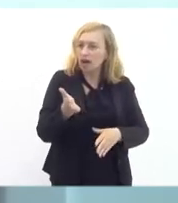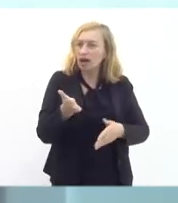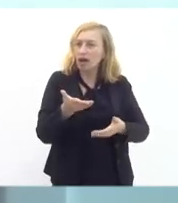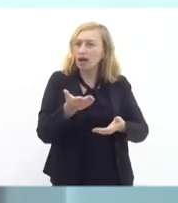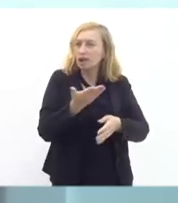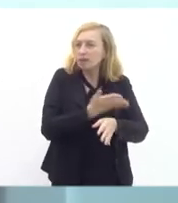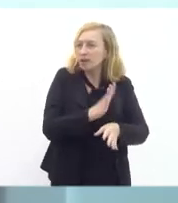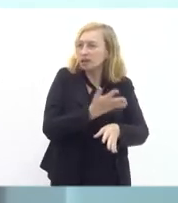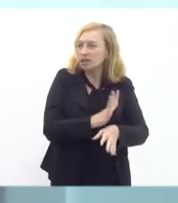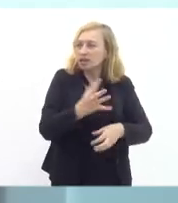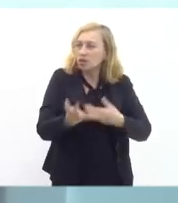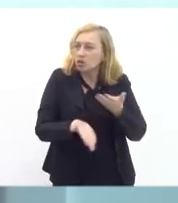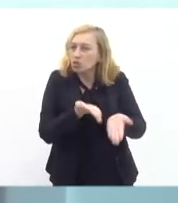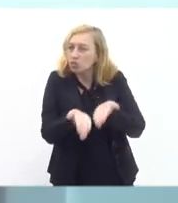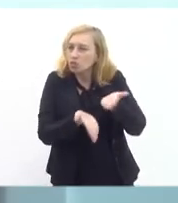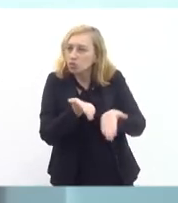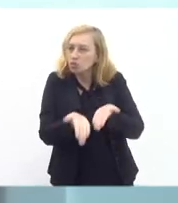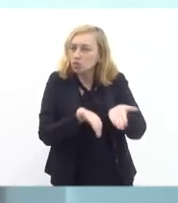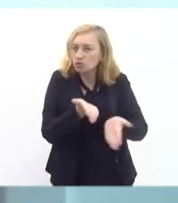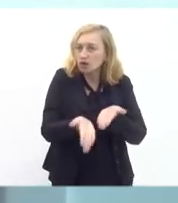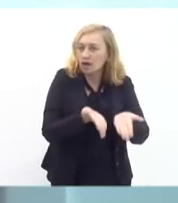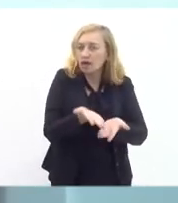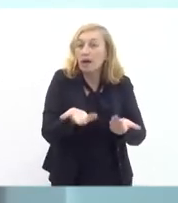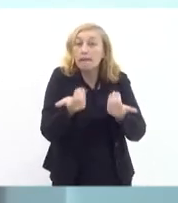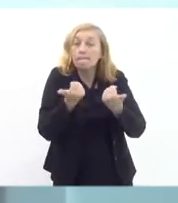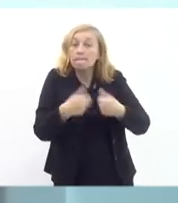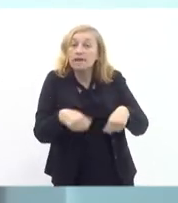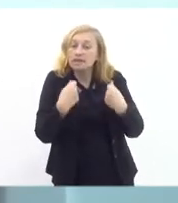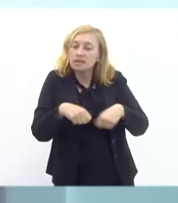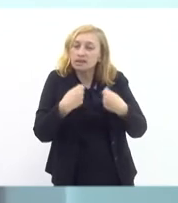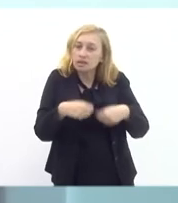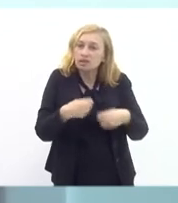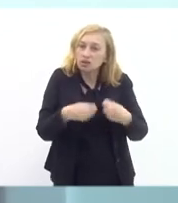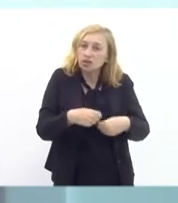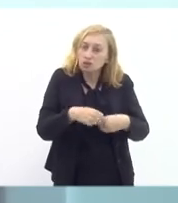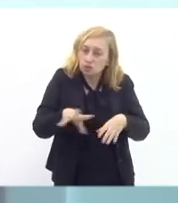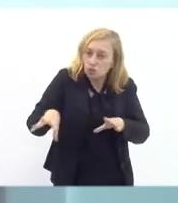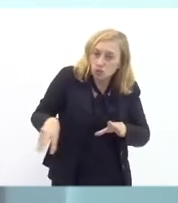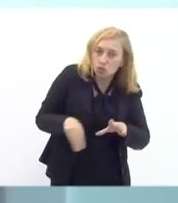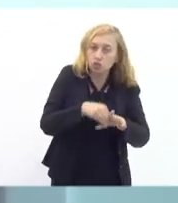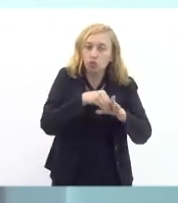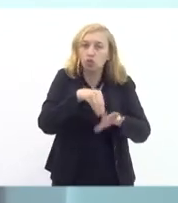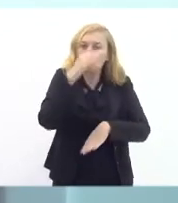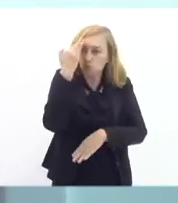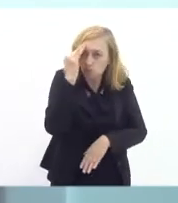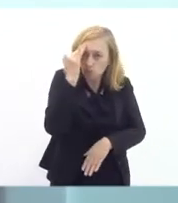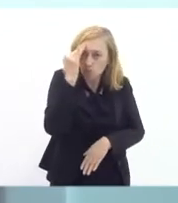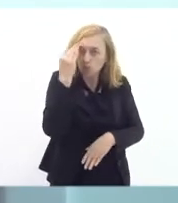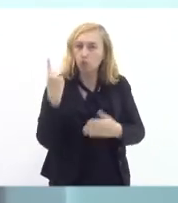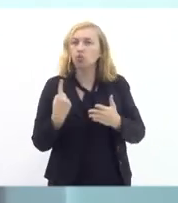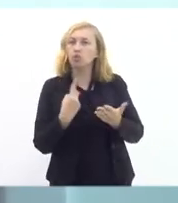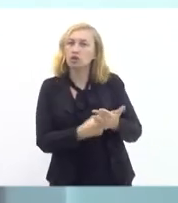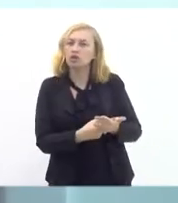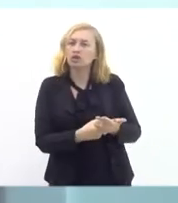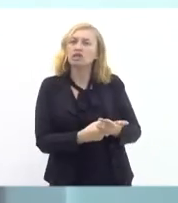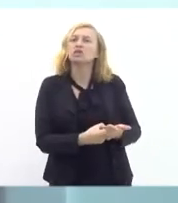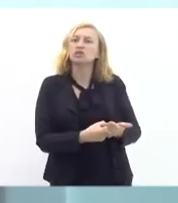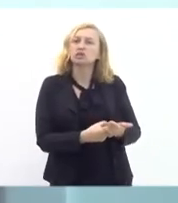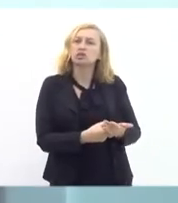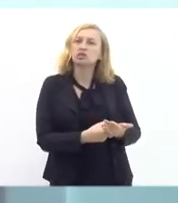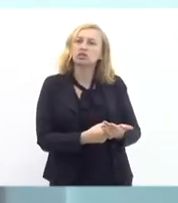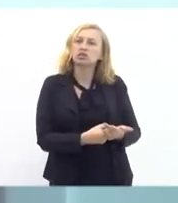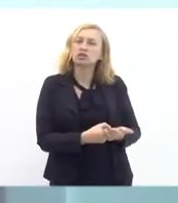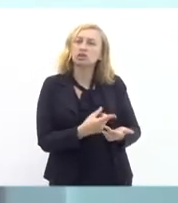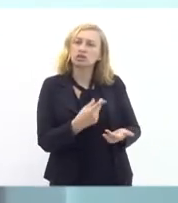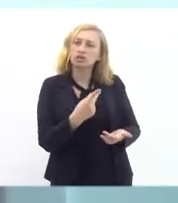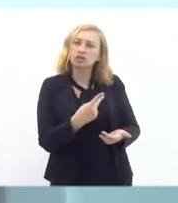arte milenar, e eles precisam ter um engajamento, um compromisso de entender que ele tem ali na mão dele um